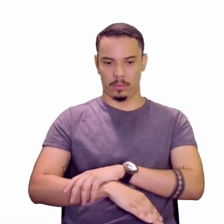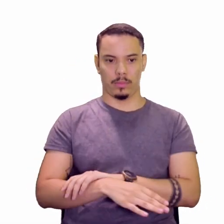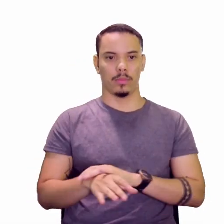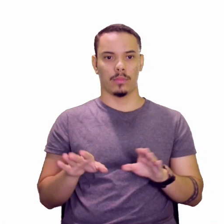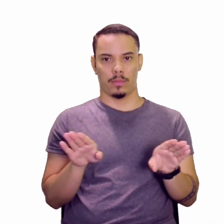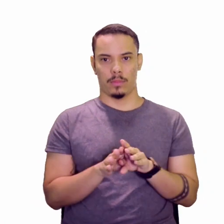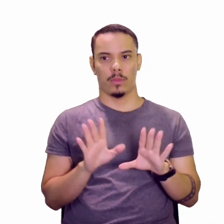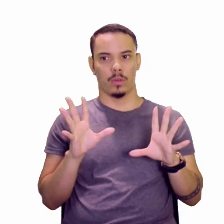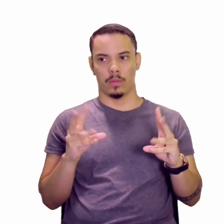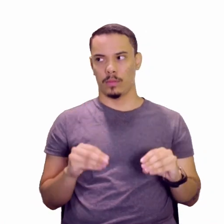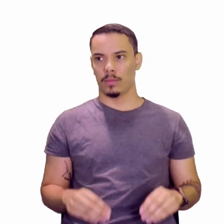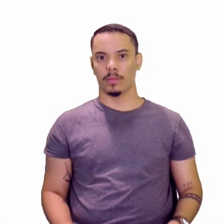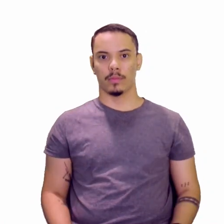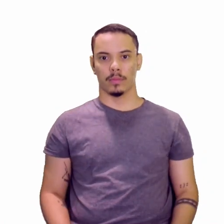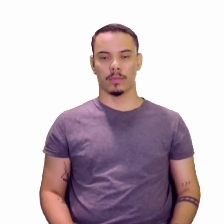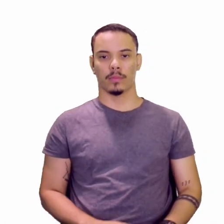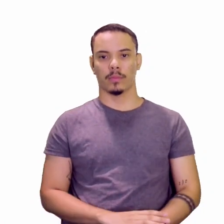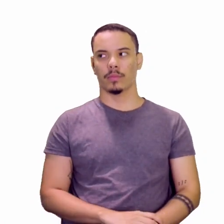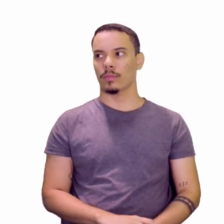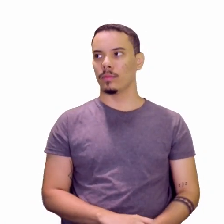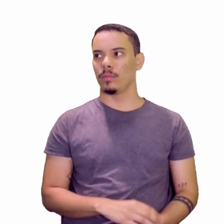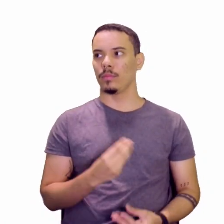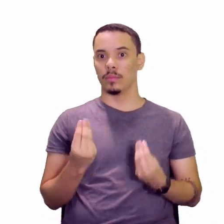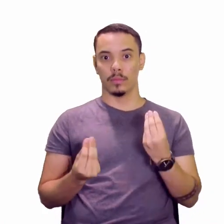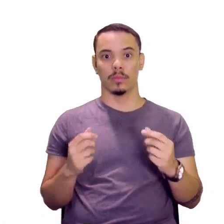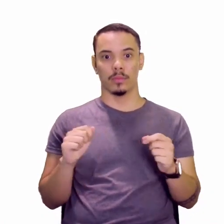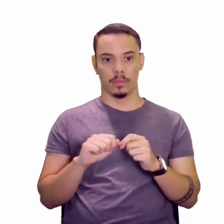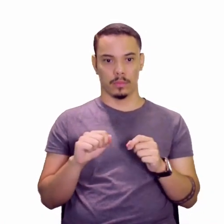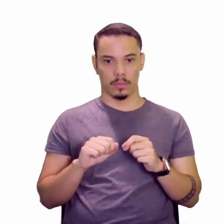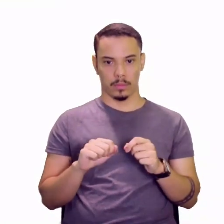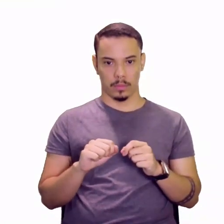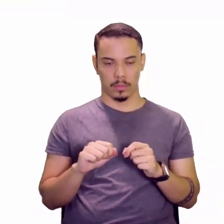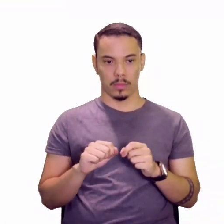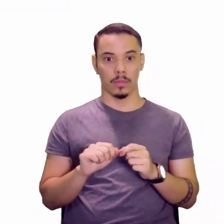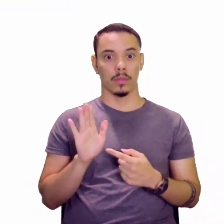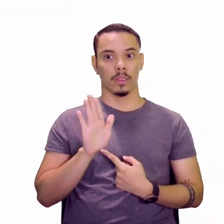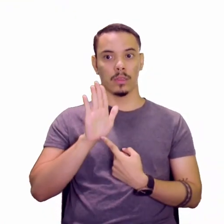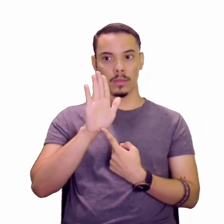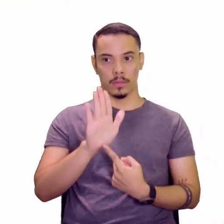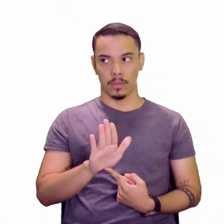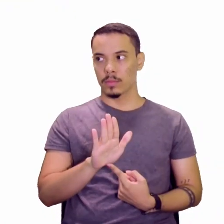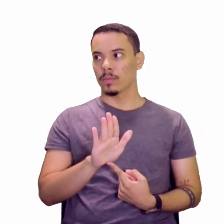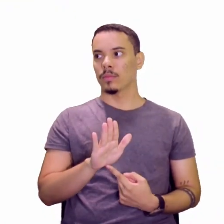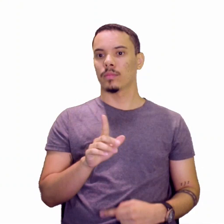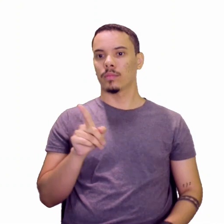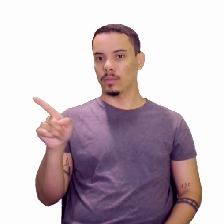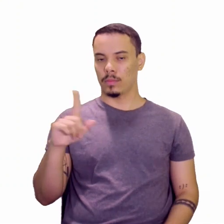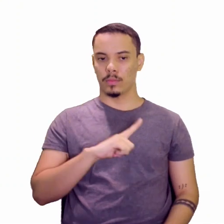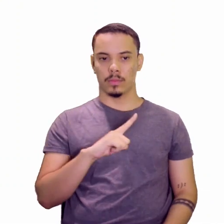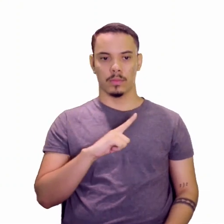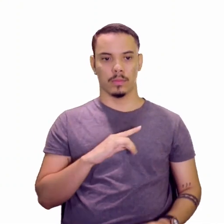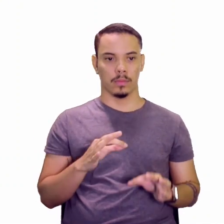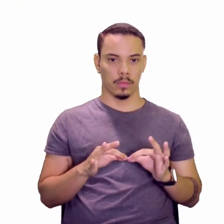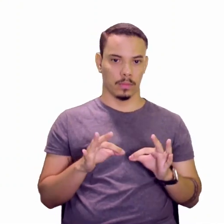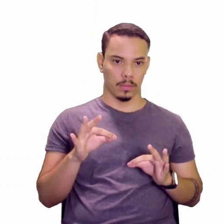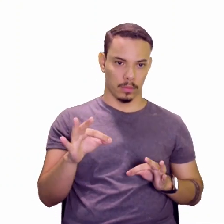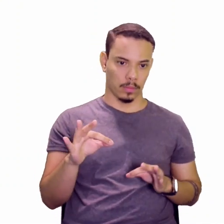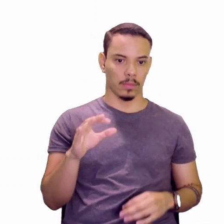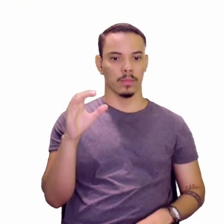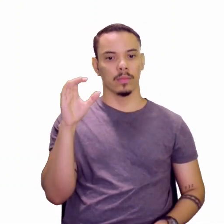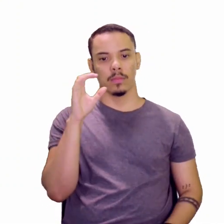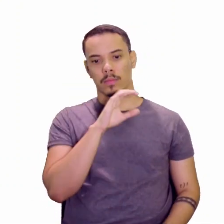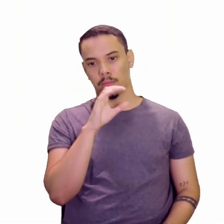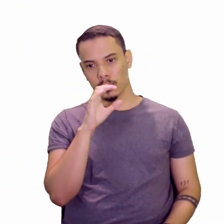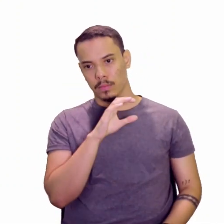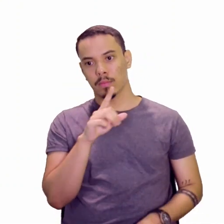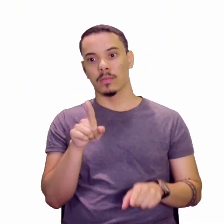lá. Então, como é que a gente pode calcular dessa? Ó, vou mostrar novamente aqui, ó. Tá ali. Eu tenho uma distância e uma velocidade, eu